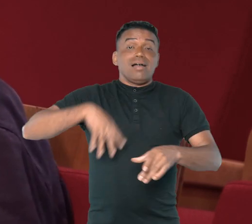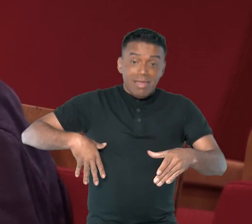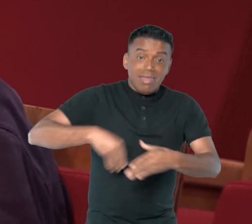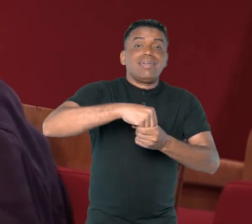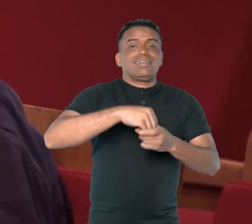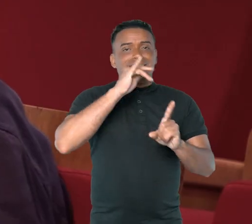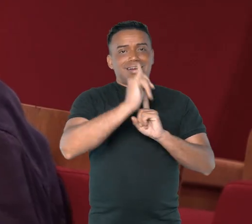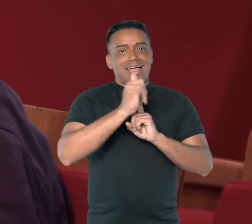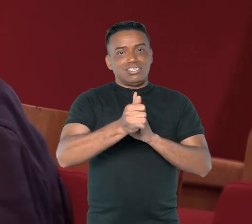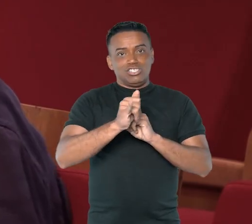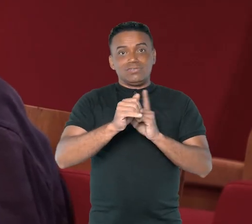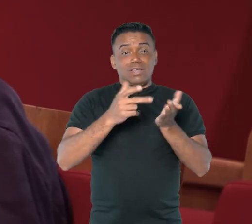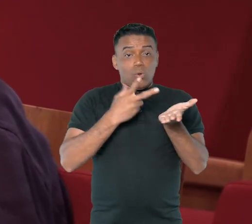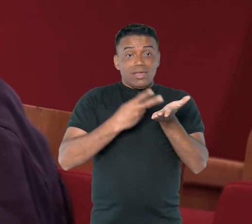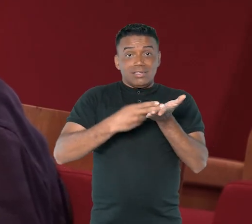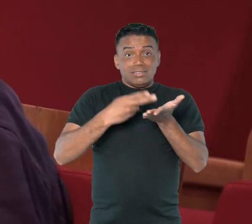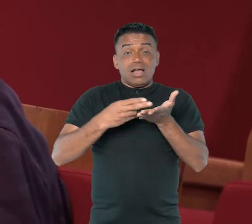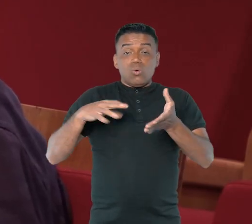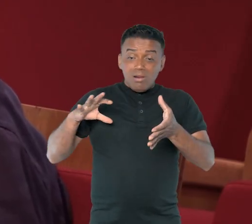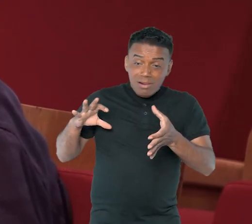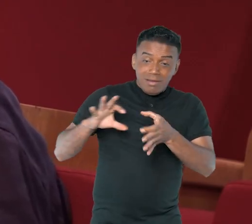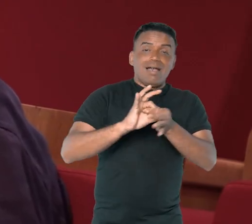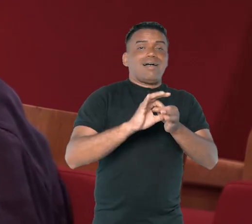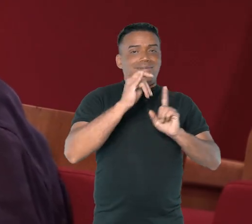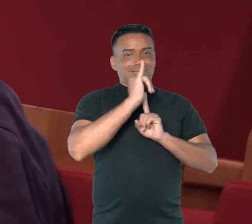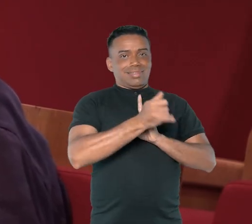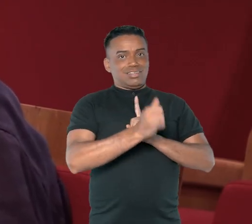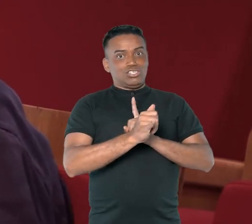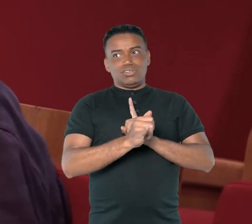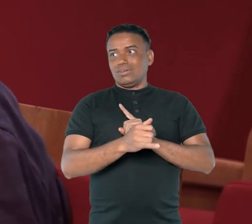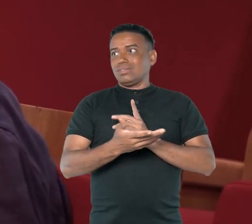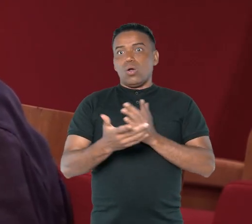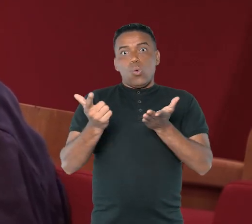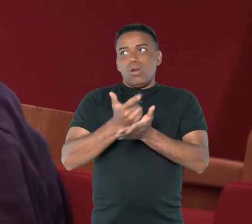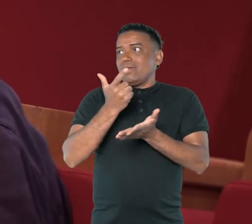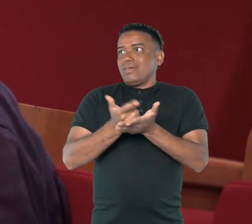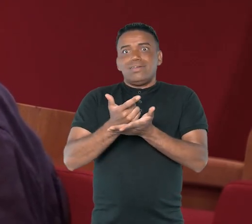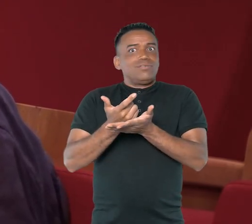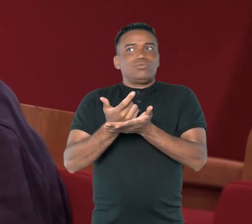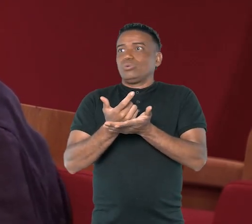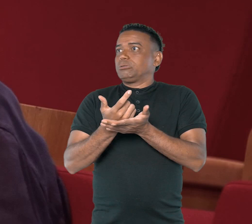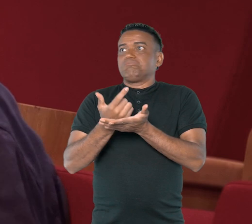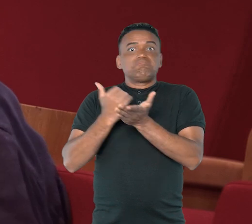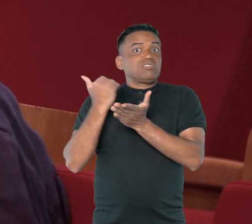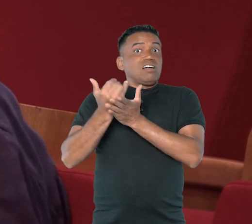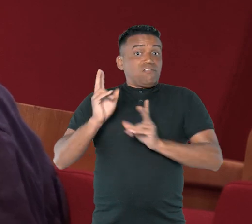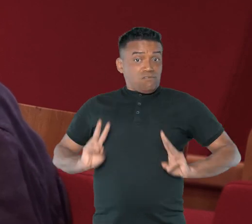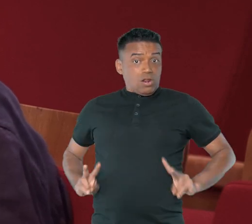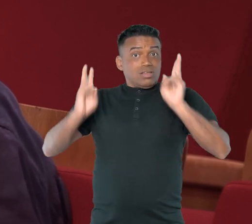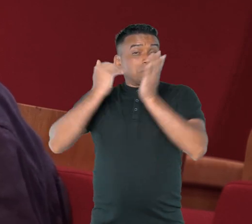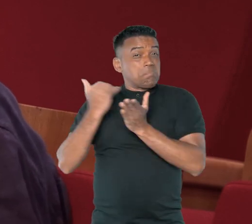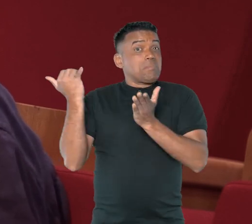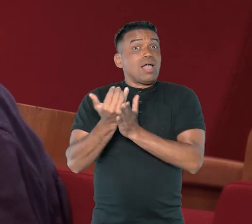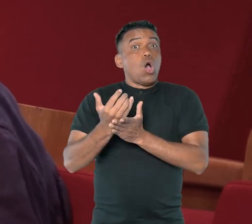está completamente integrada à narrativa. Então, o livro destaca ainda mais os seus escritos pelo ritmo que foi colocado